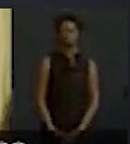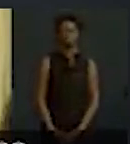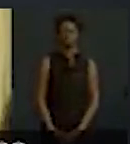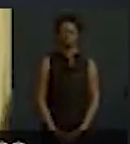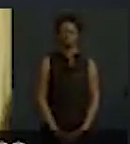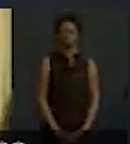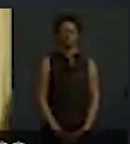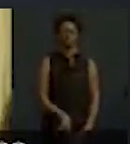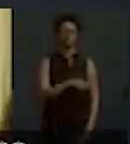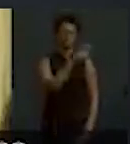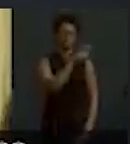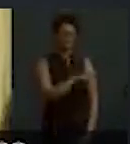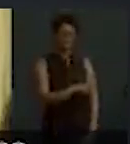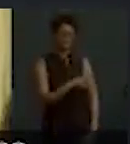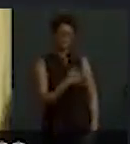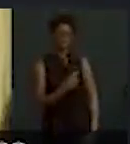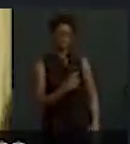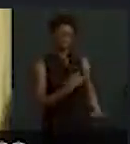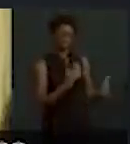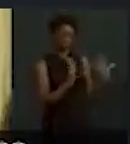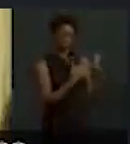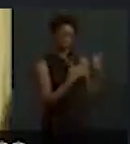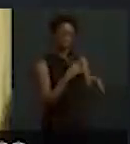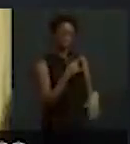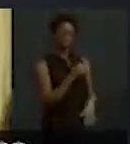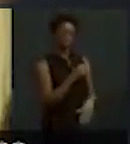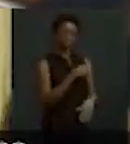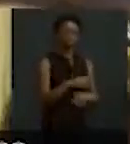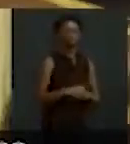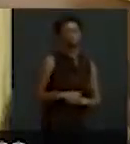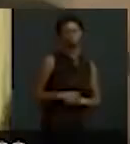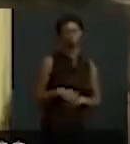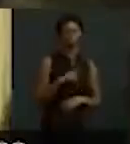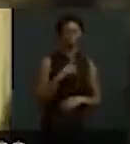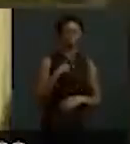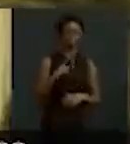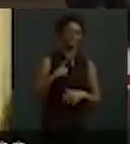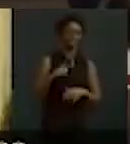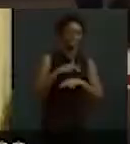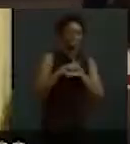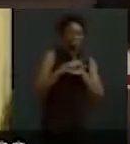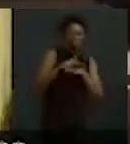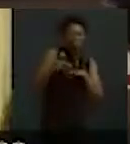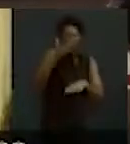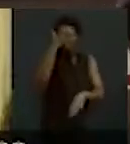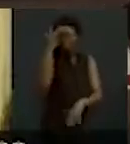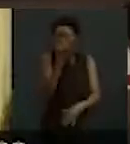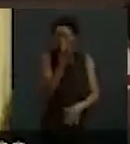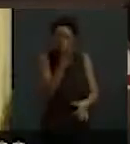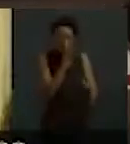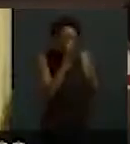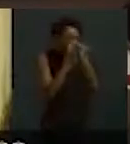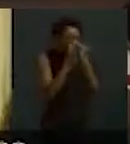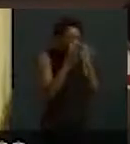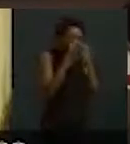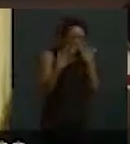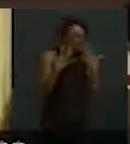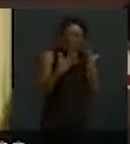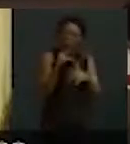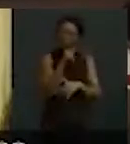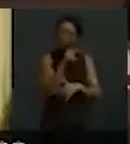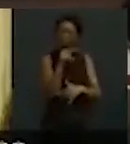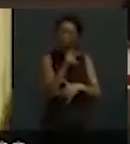Nossa próxima homenageada tem agregado uma imensa gama de admiradores ao longo de sua